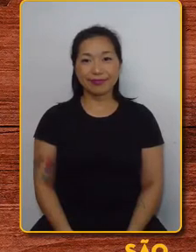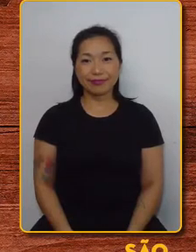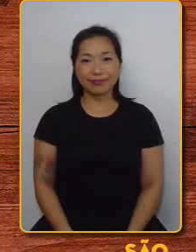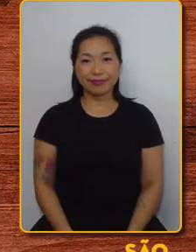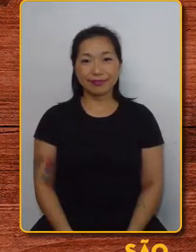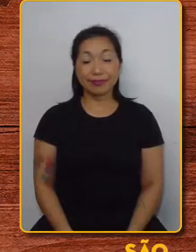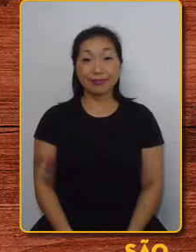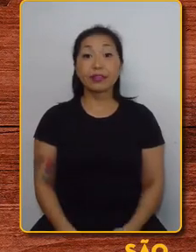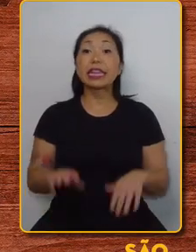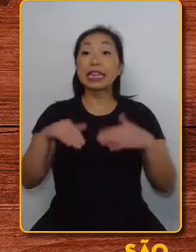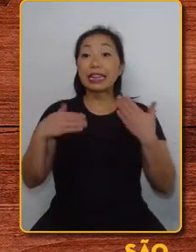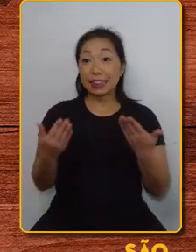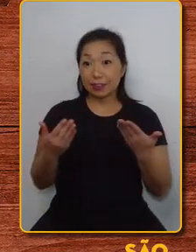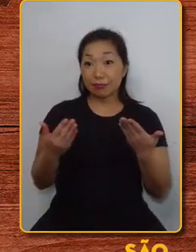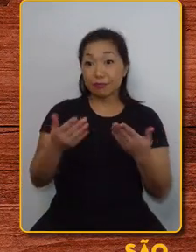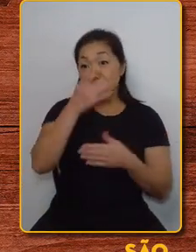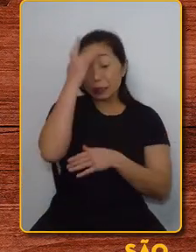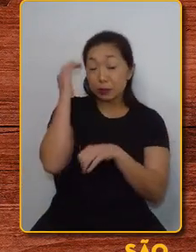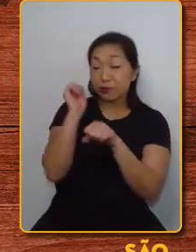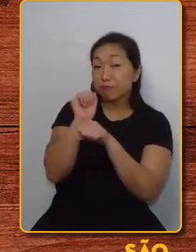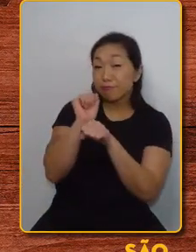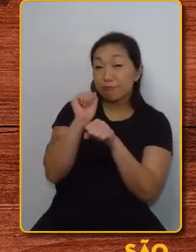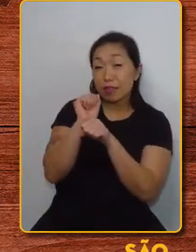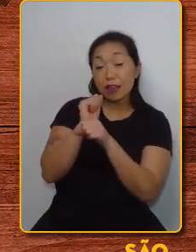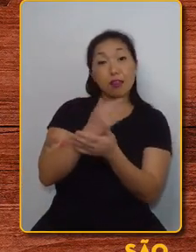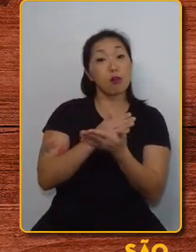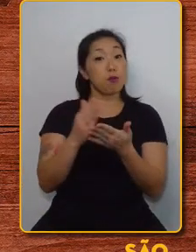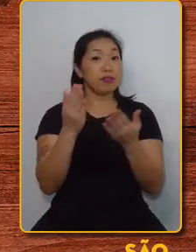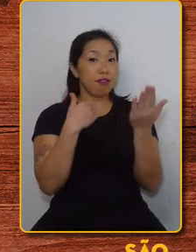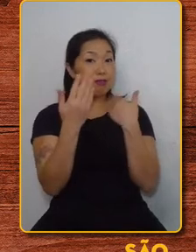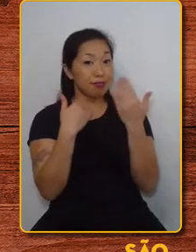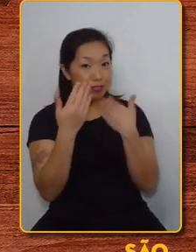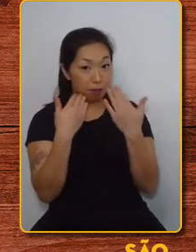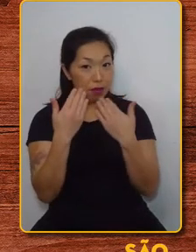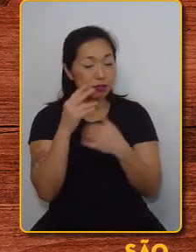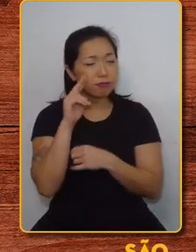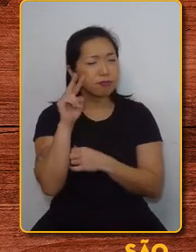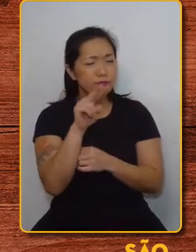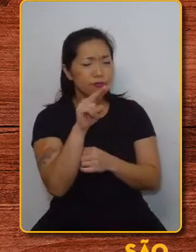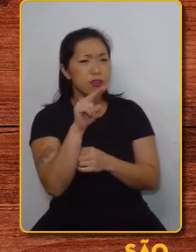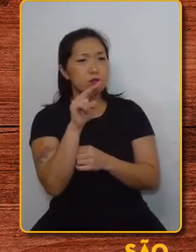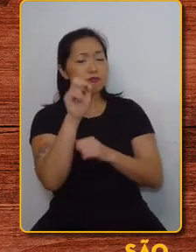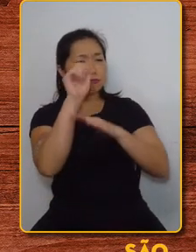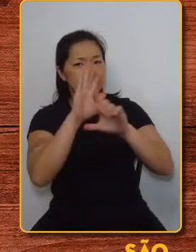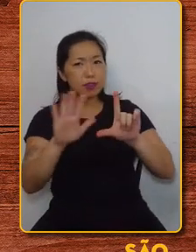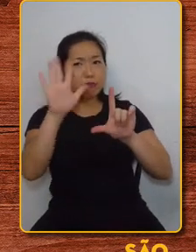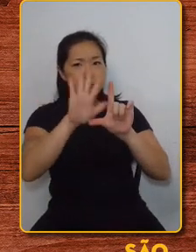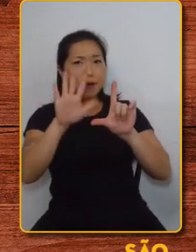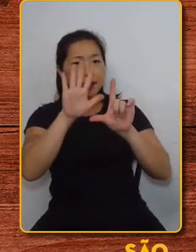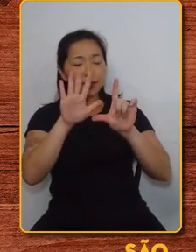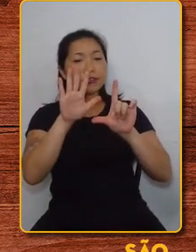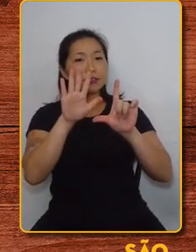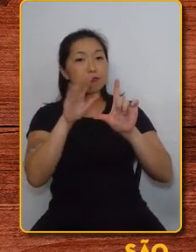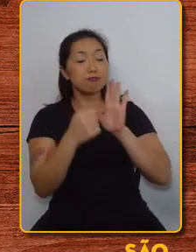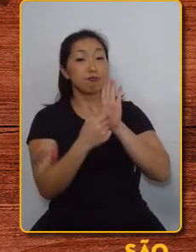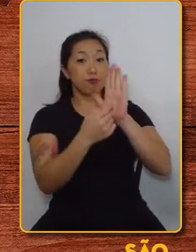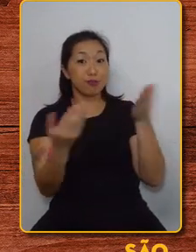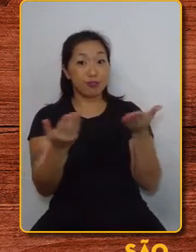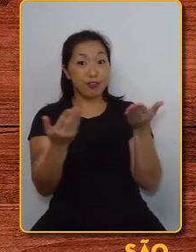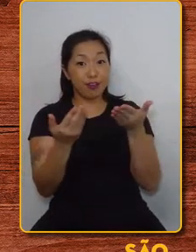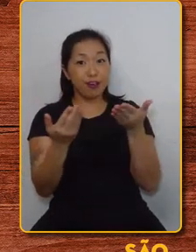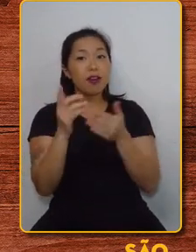Bom, gente, para quem estava aguardando o início do debate e viu a imagem que a gente estava projetando, é